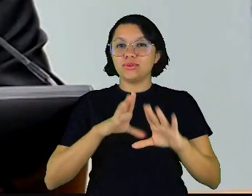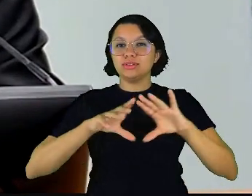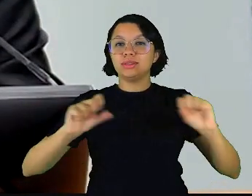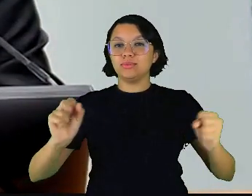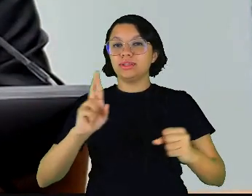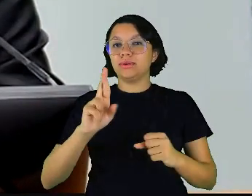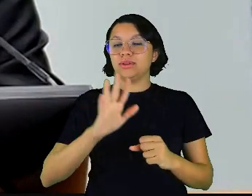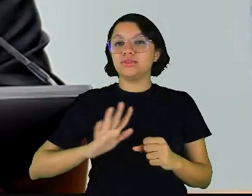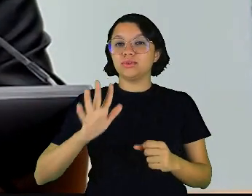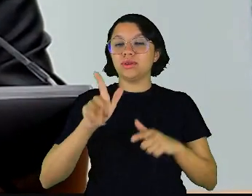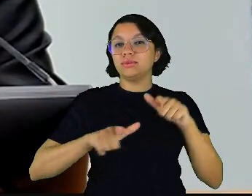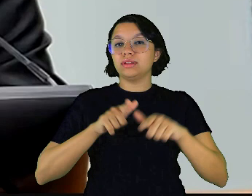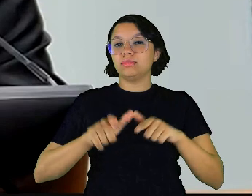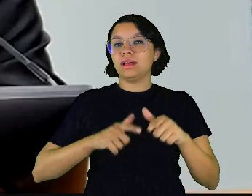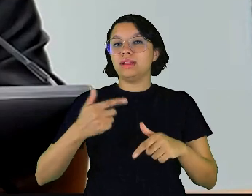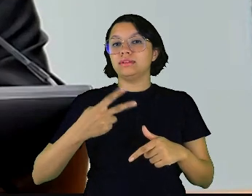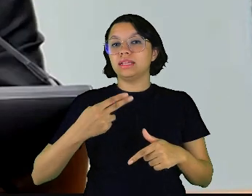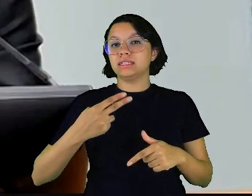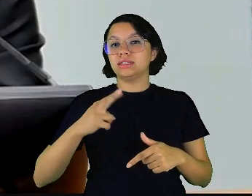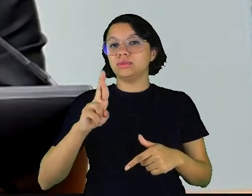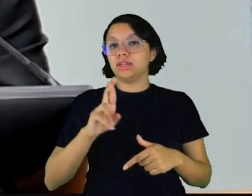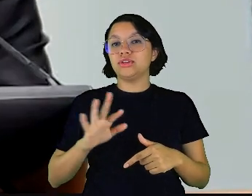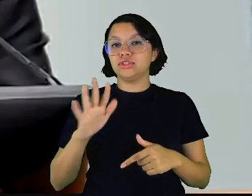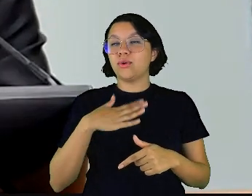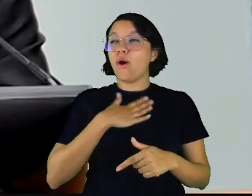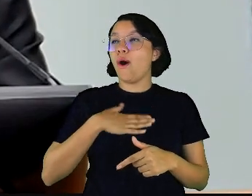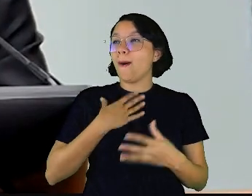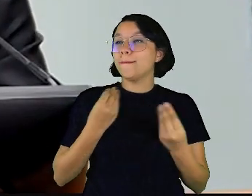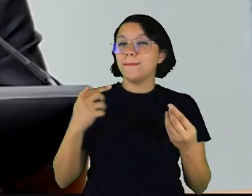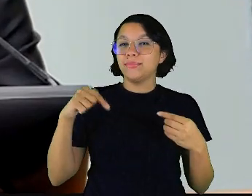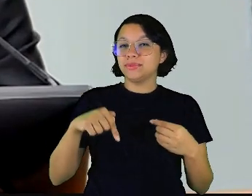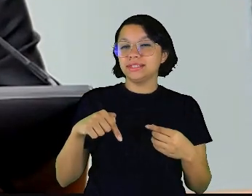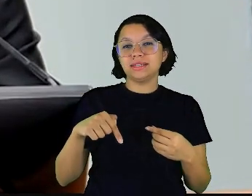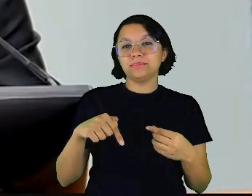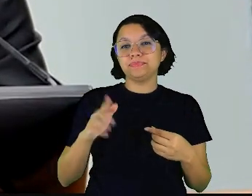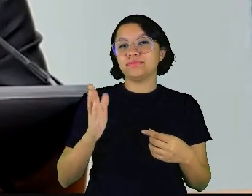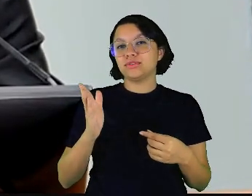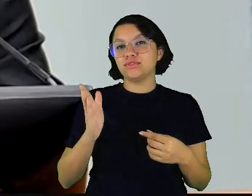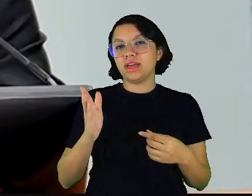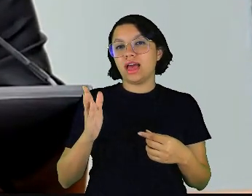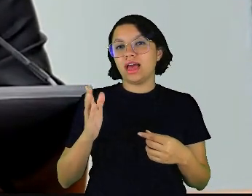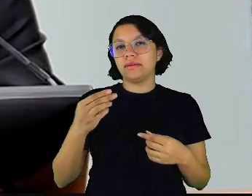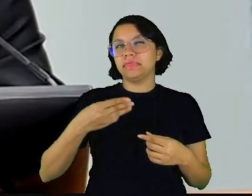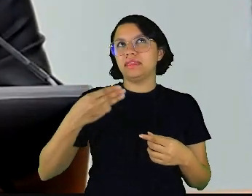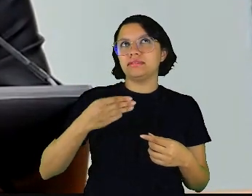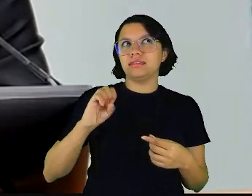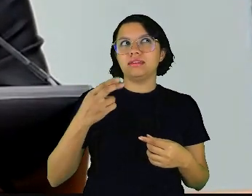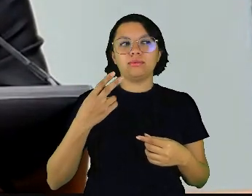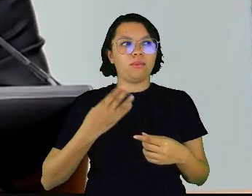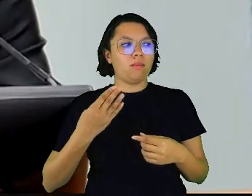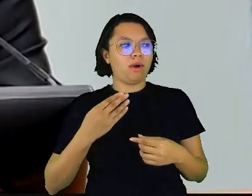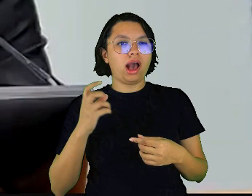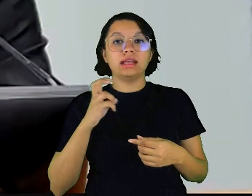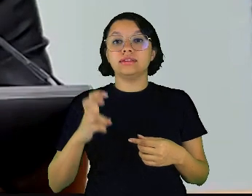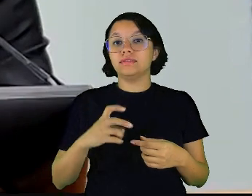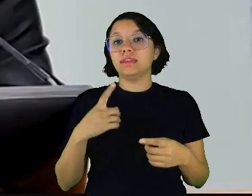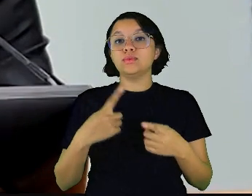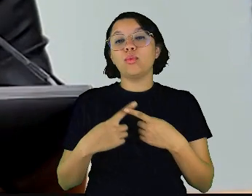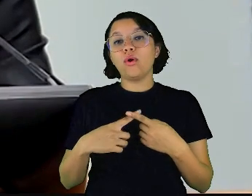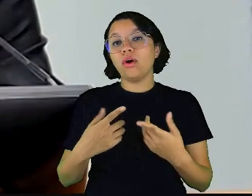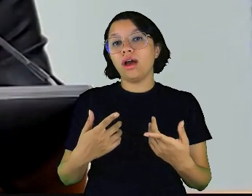Regional do Trabalho da Segunda Região. E eu gosto muito de estar aqui, já pela 3ª ou 4ª vez,